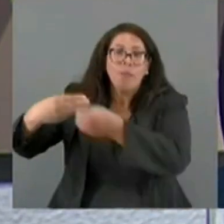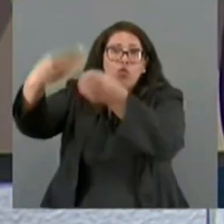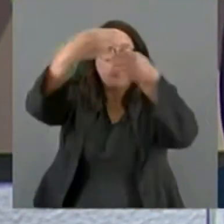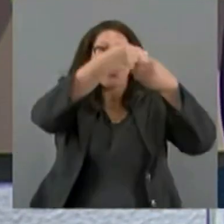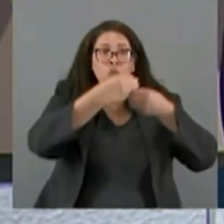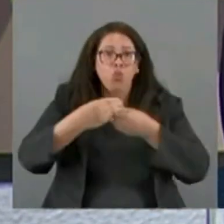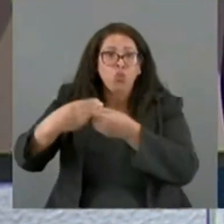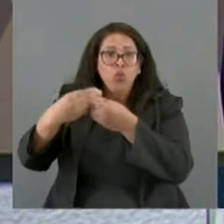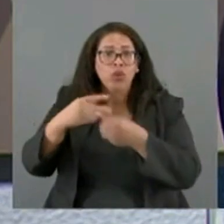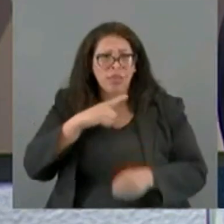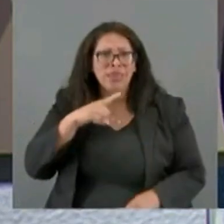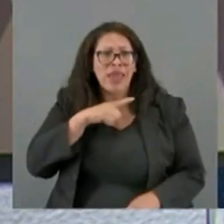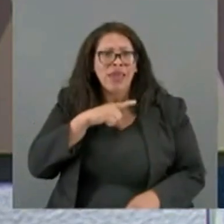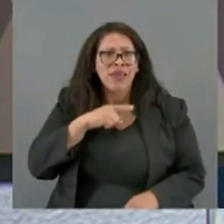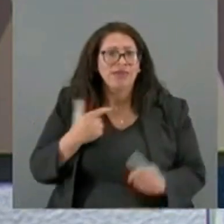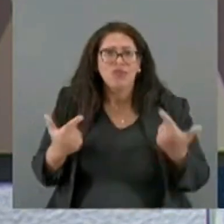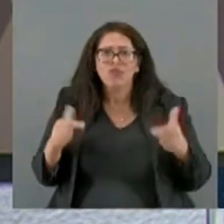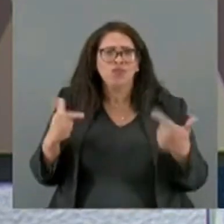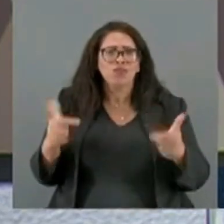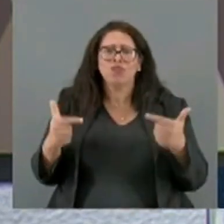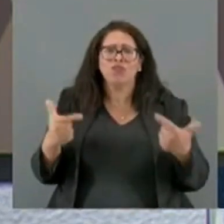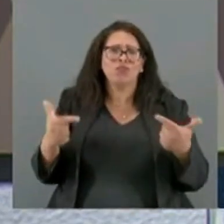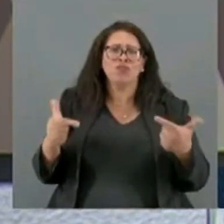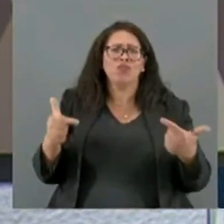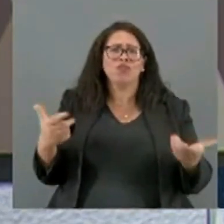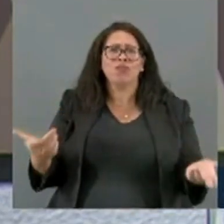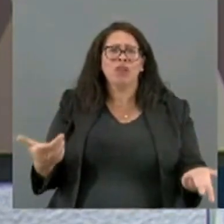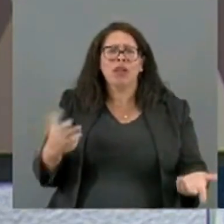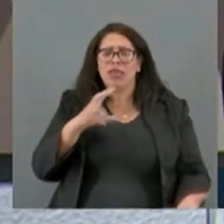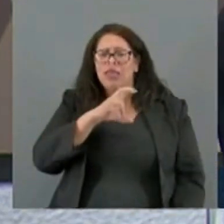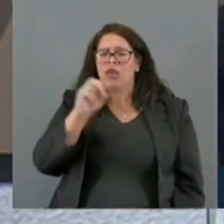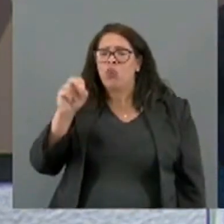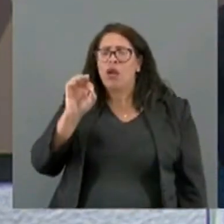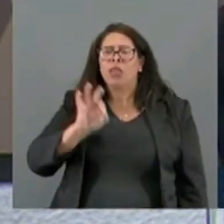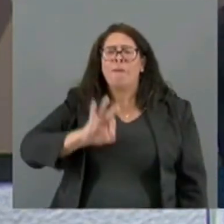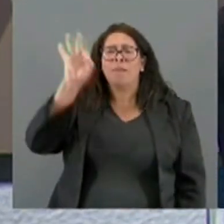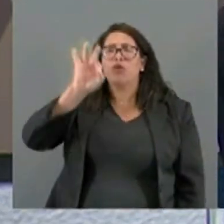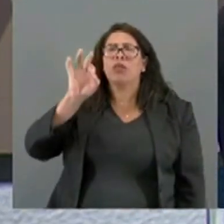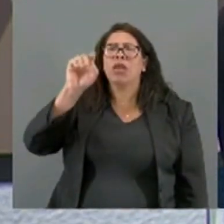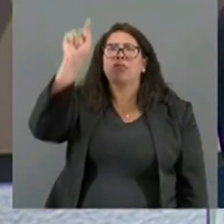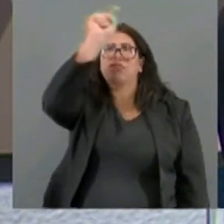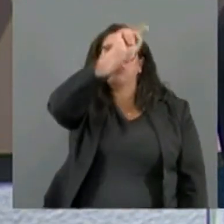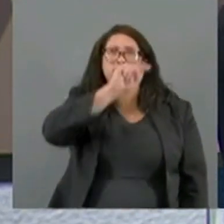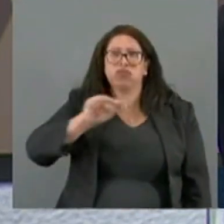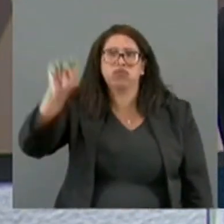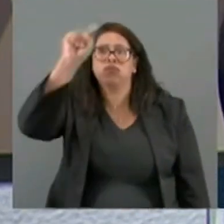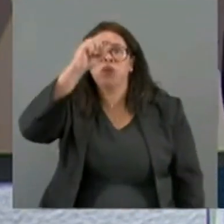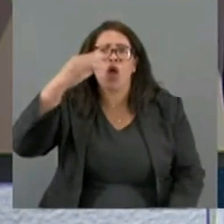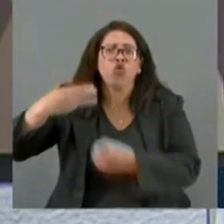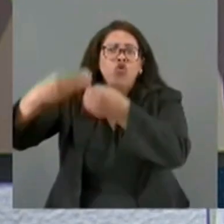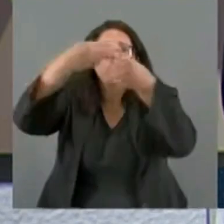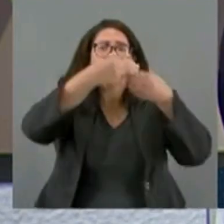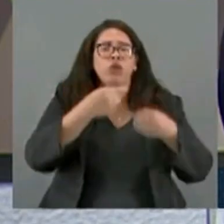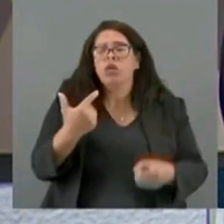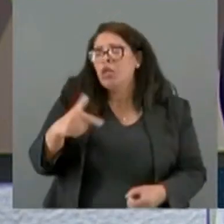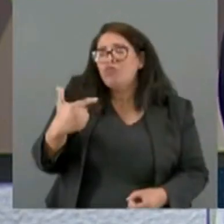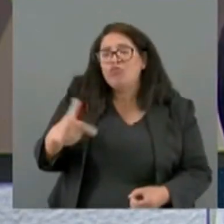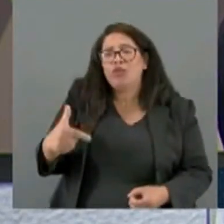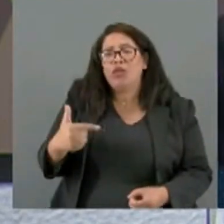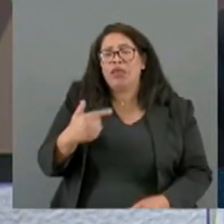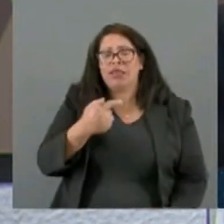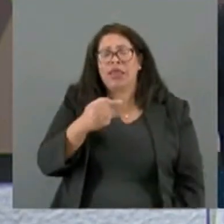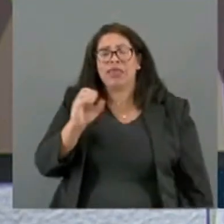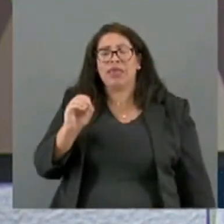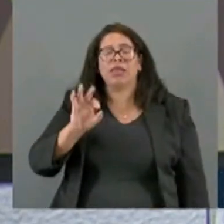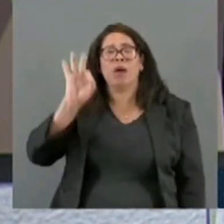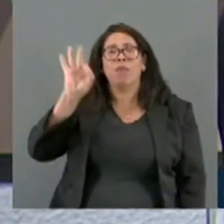Brasil. Nós não temos delegacia da mulher em 50% dos municípios do Brasil. Em 70%